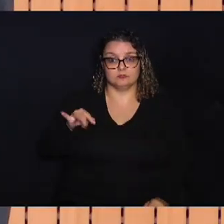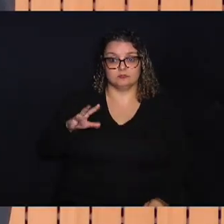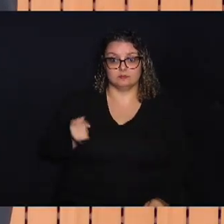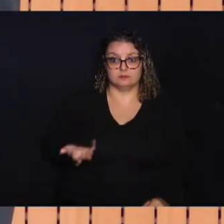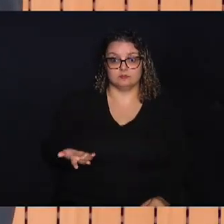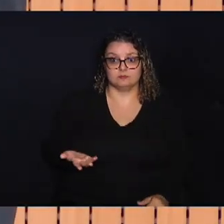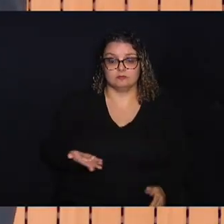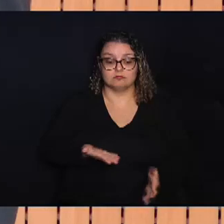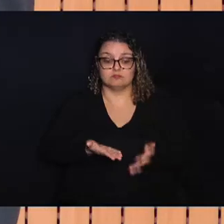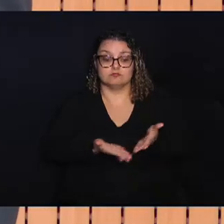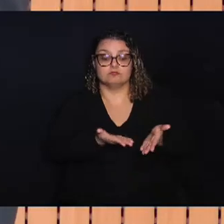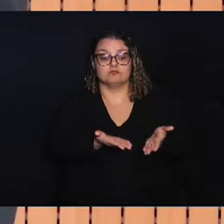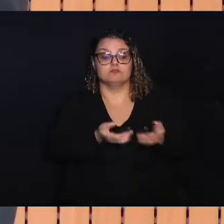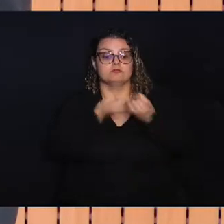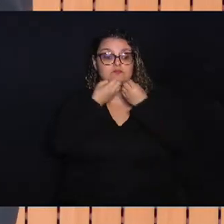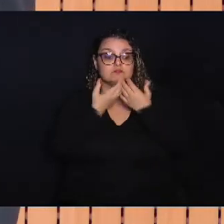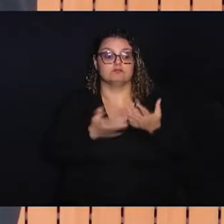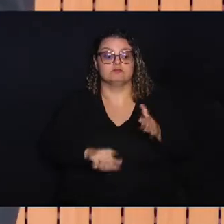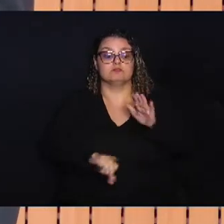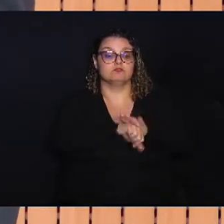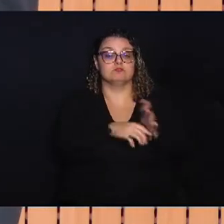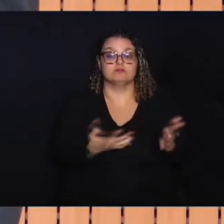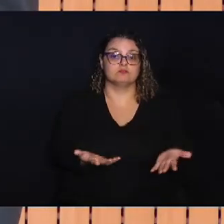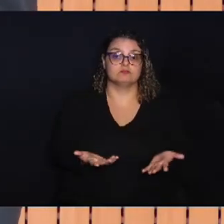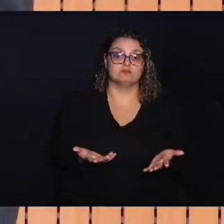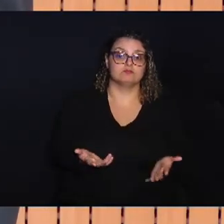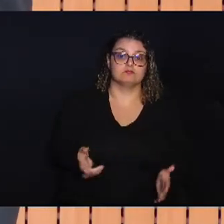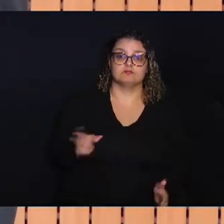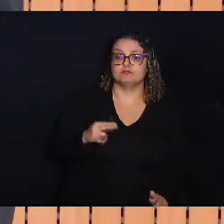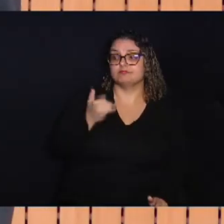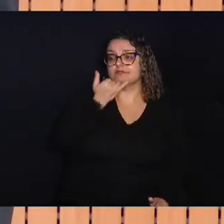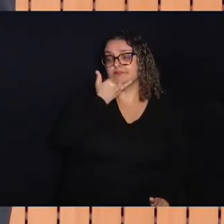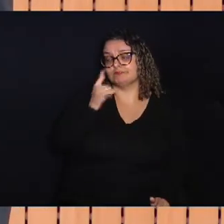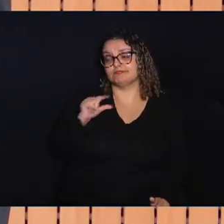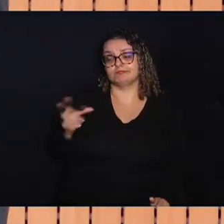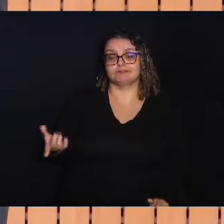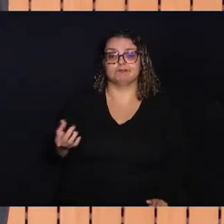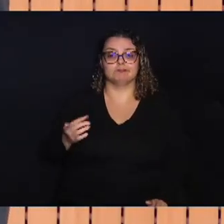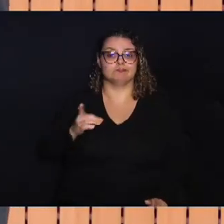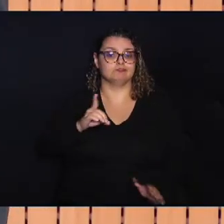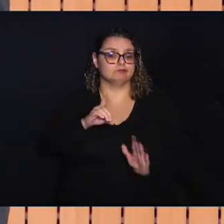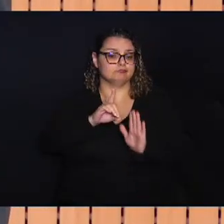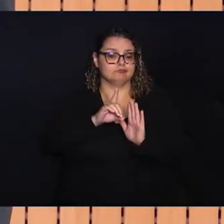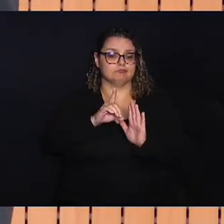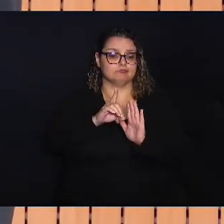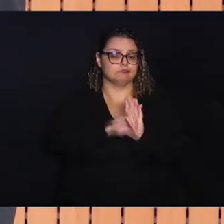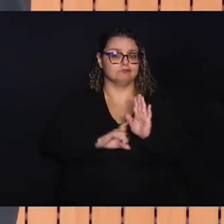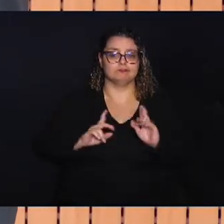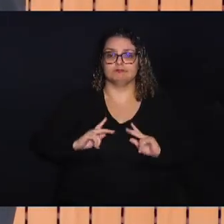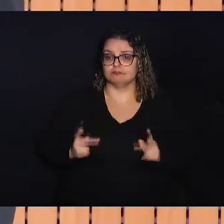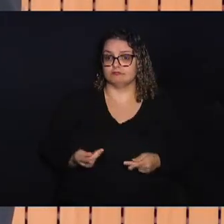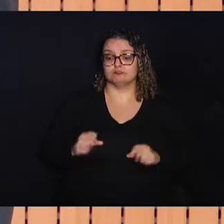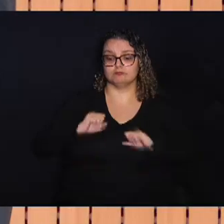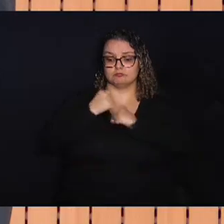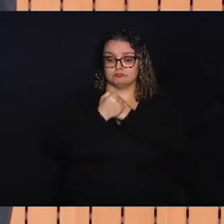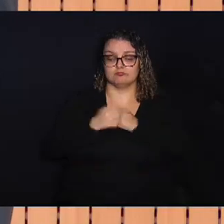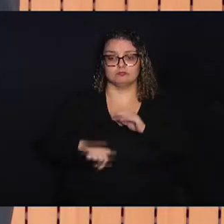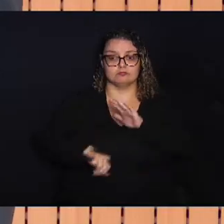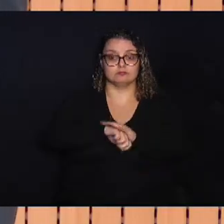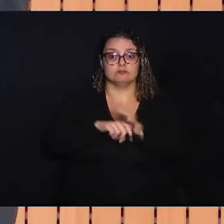de bandido, que usa a desculpa dos direitos humanos para defender bandido, normatiza o